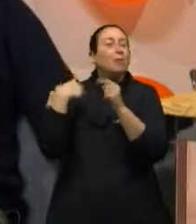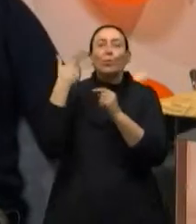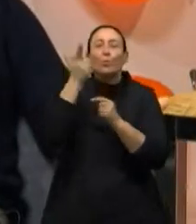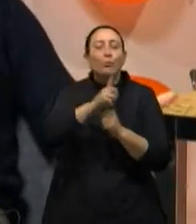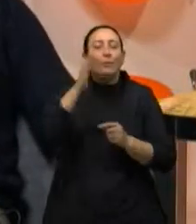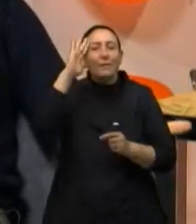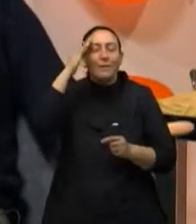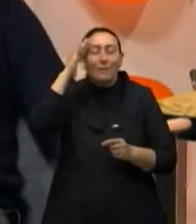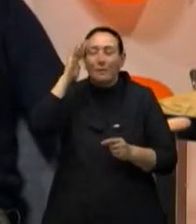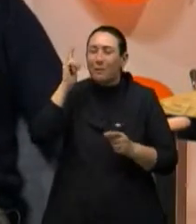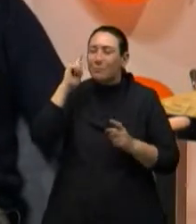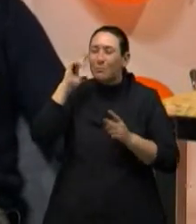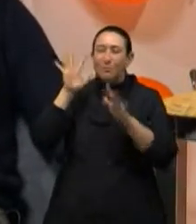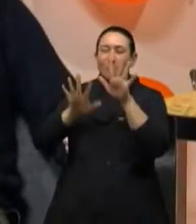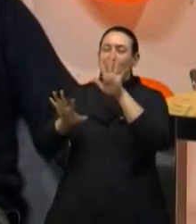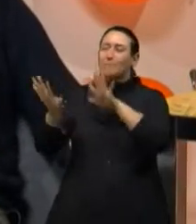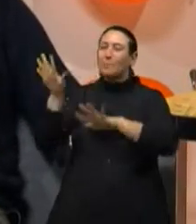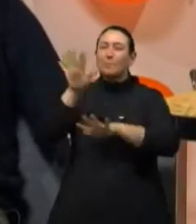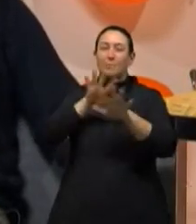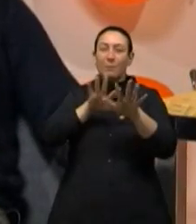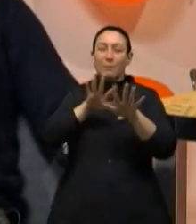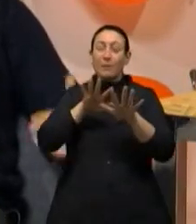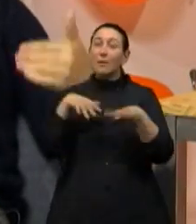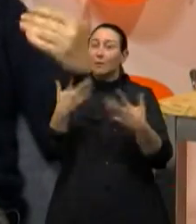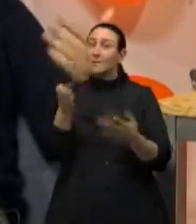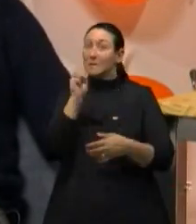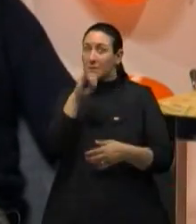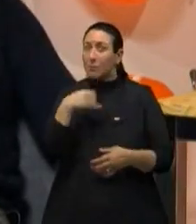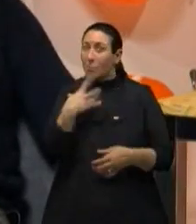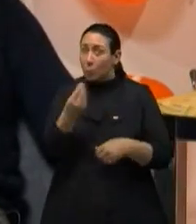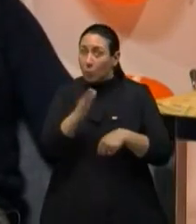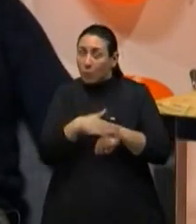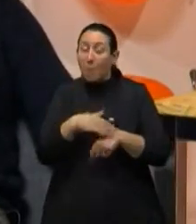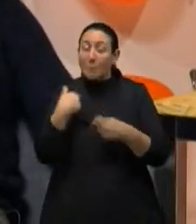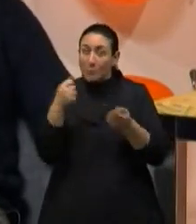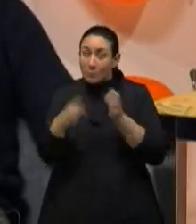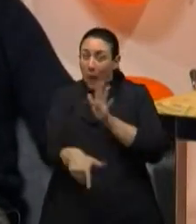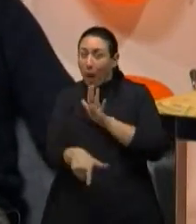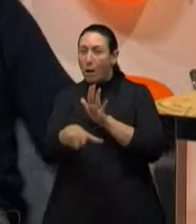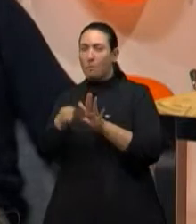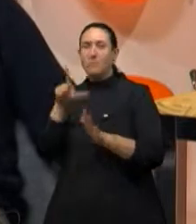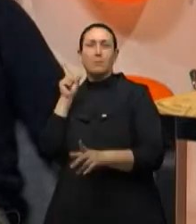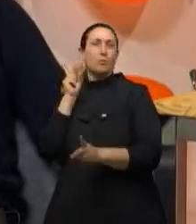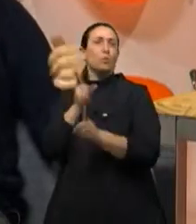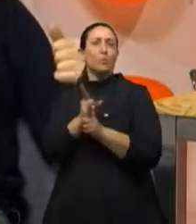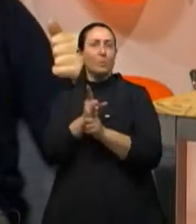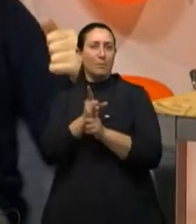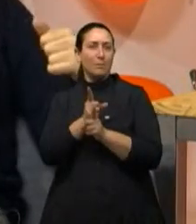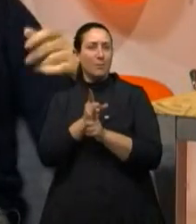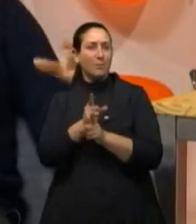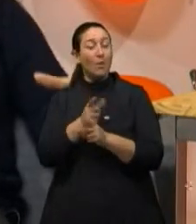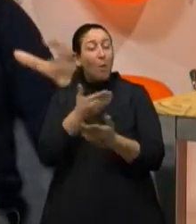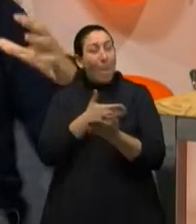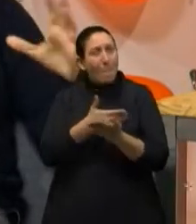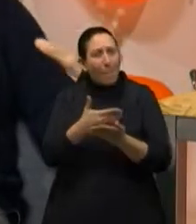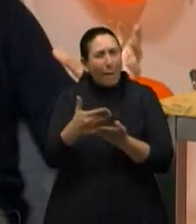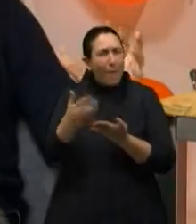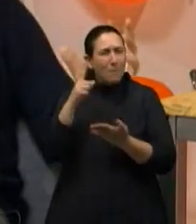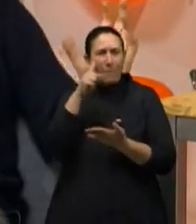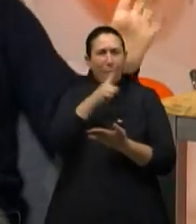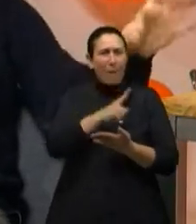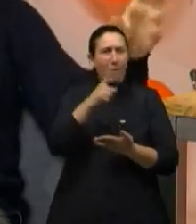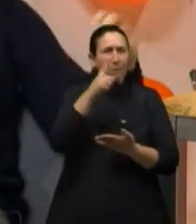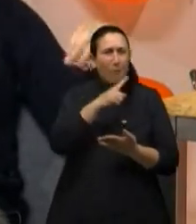tempo eu ficar sem escutar pior quanto antes eu descobri Olha tá começando a falhar quando tem mais gente